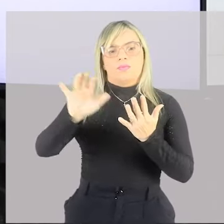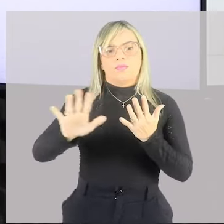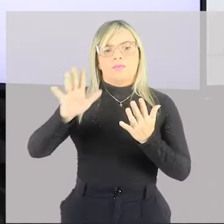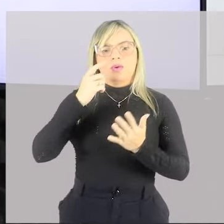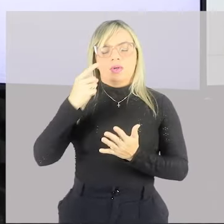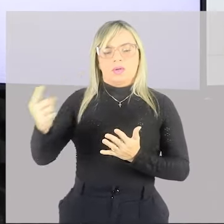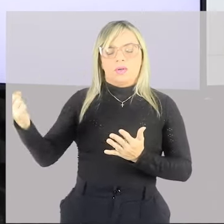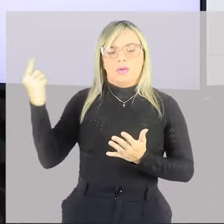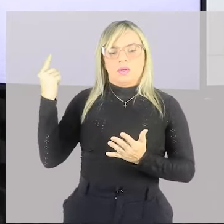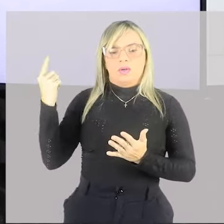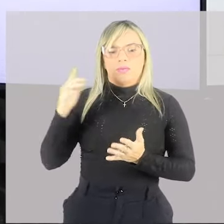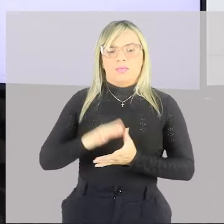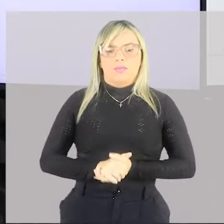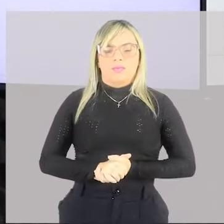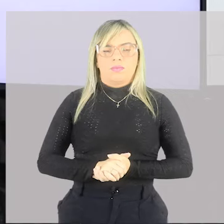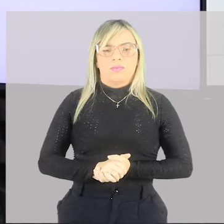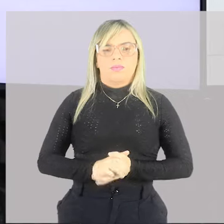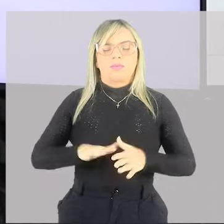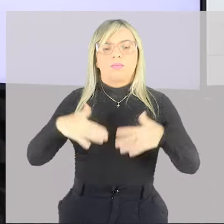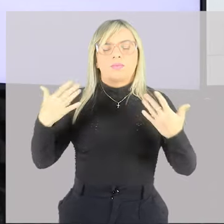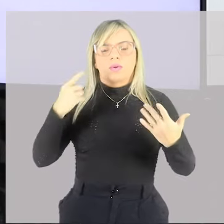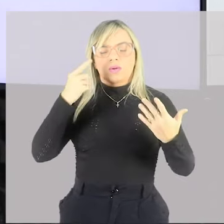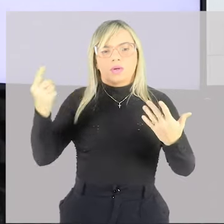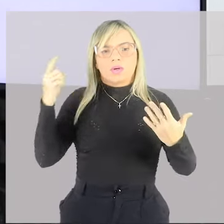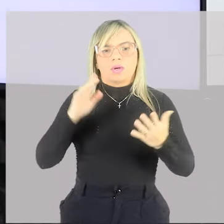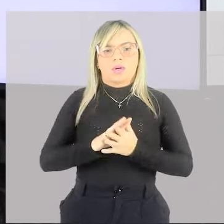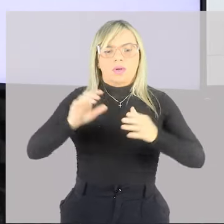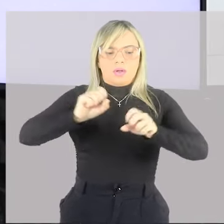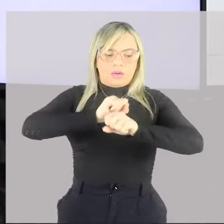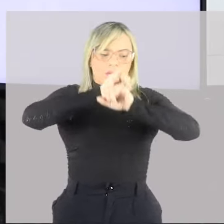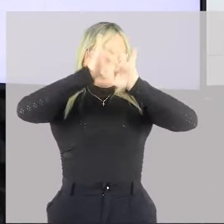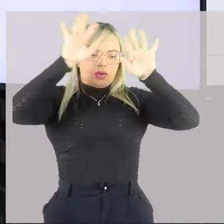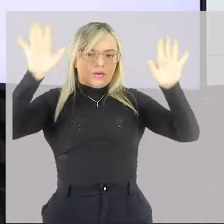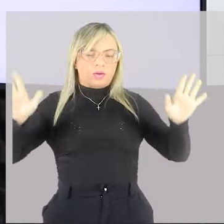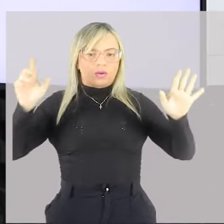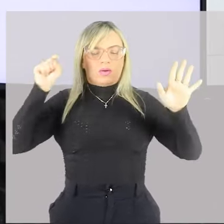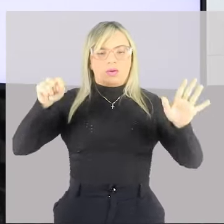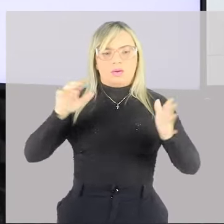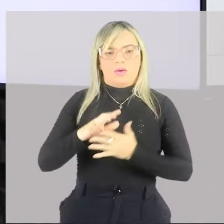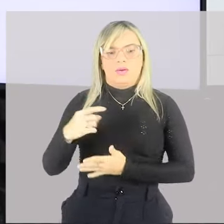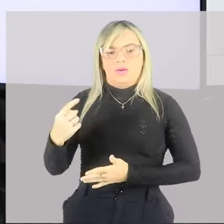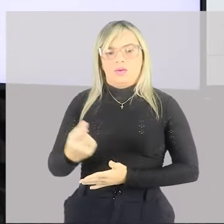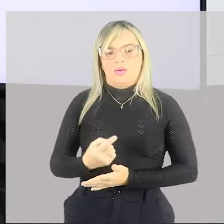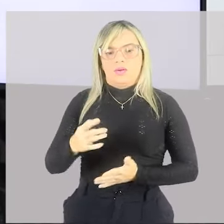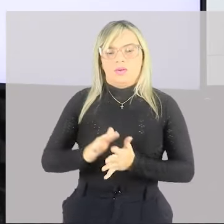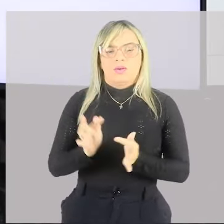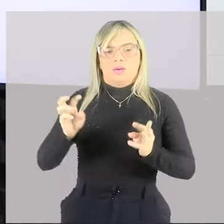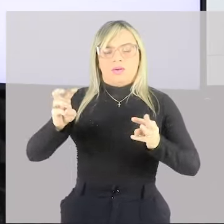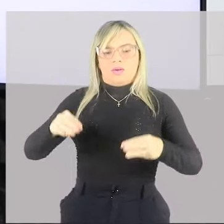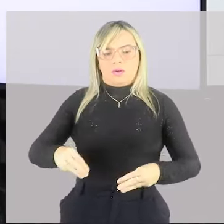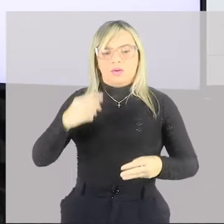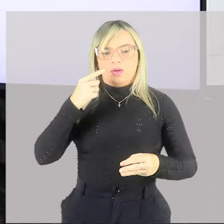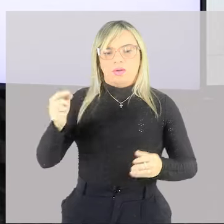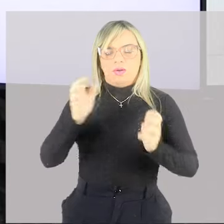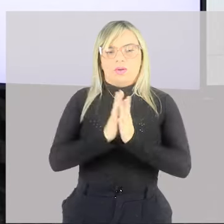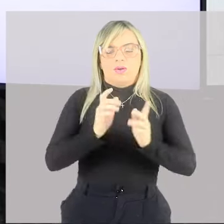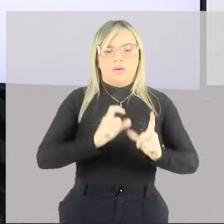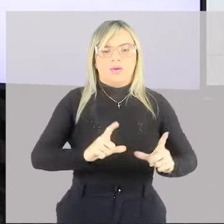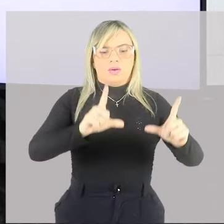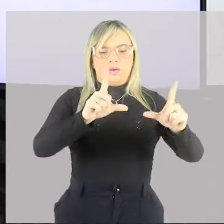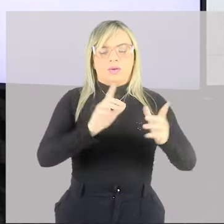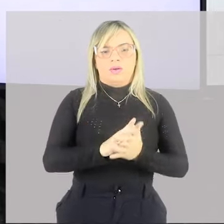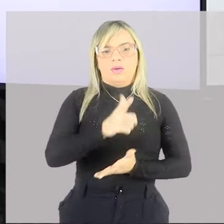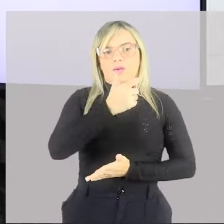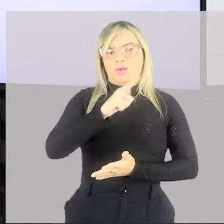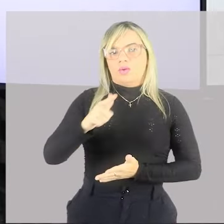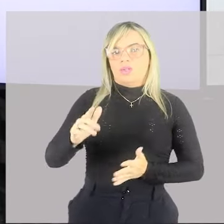considerado o pai do Impressionismo E aí só para deixar claro a gente vai tá na nossa última questão esta obra aqui não tem